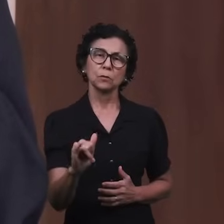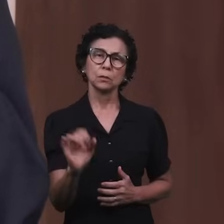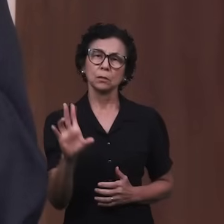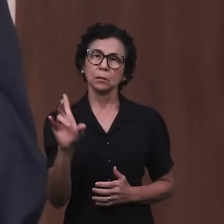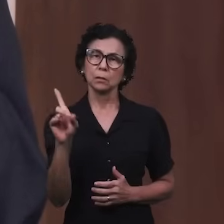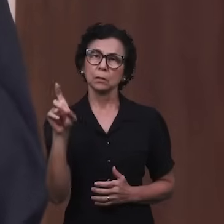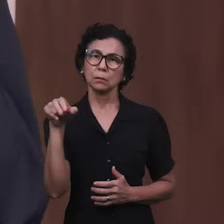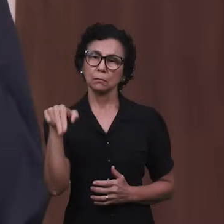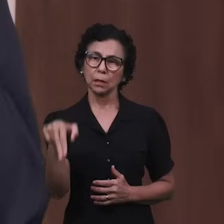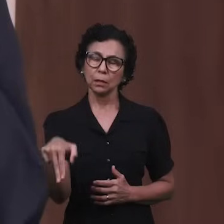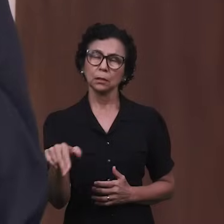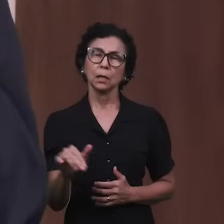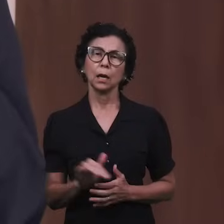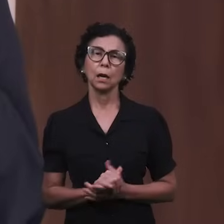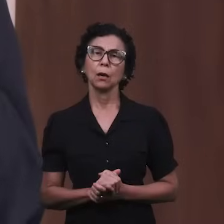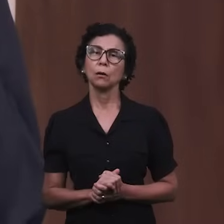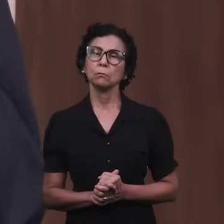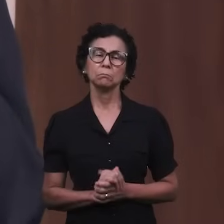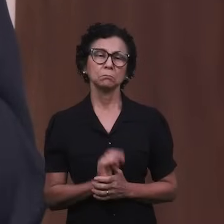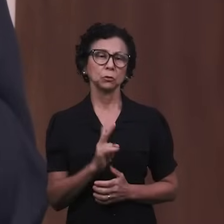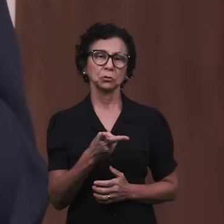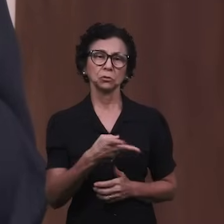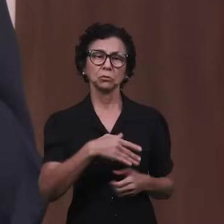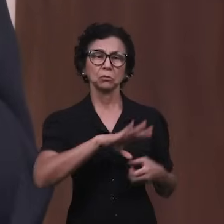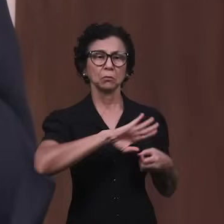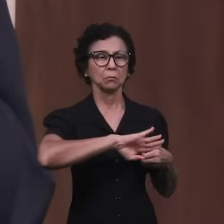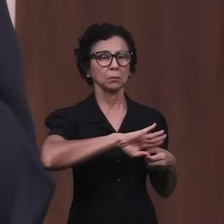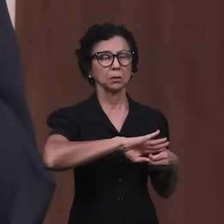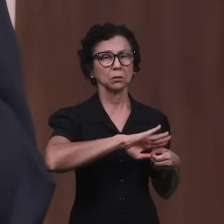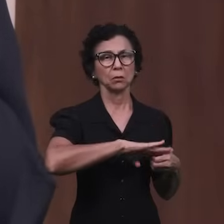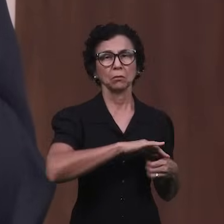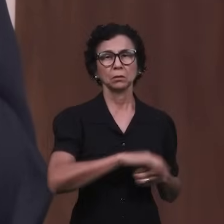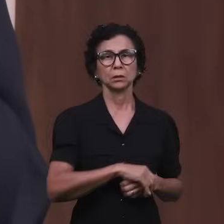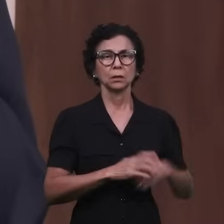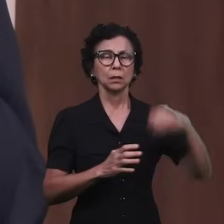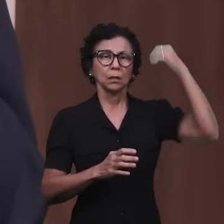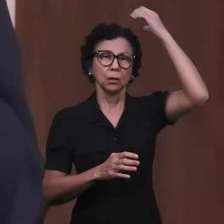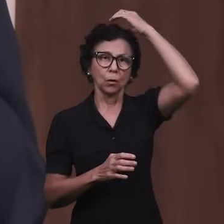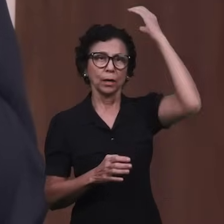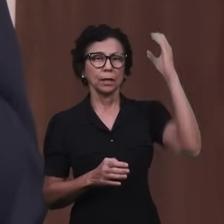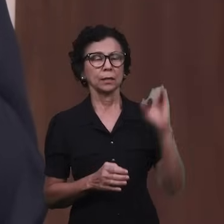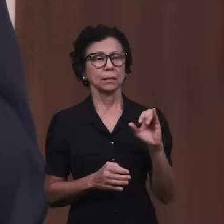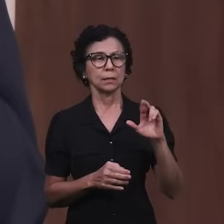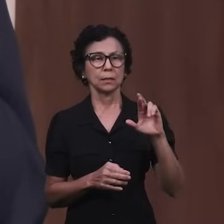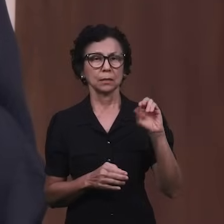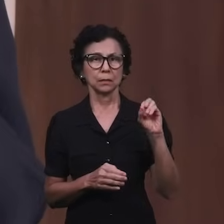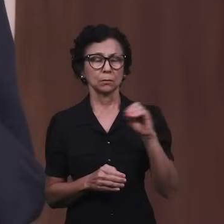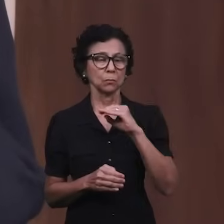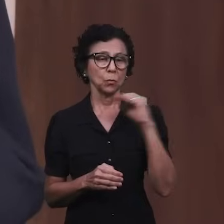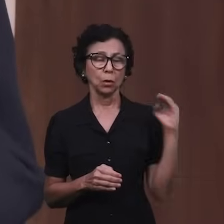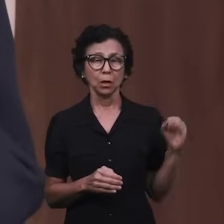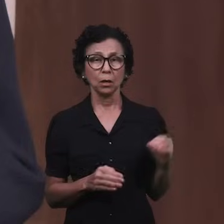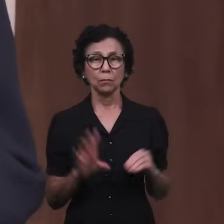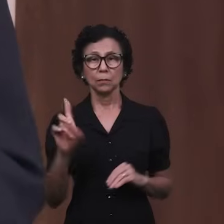de Nabucodonosor. Até quando Ciro assumiu, ele estava lá e permaneceu mais um pouco, o que se entende através do